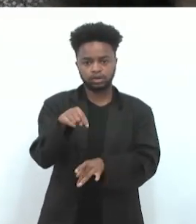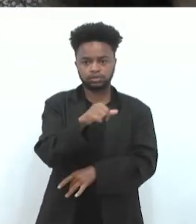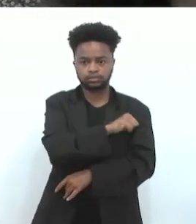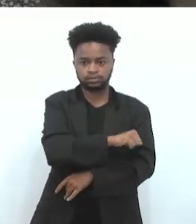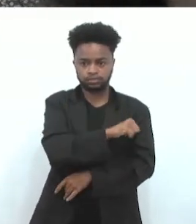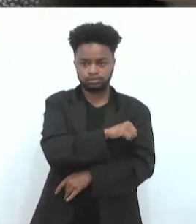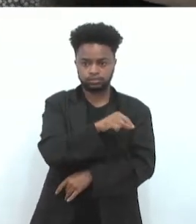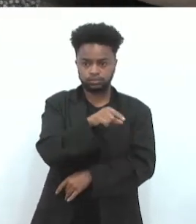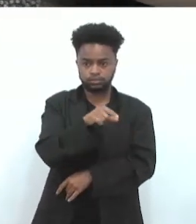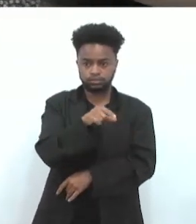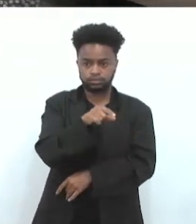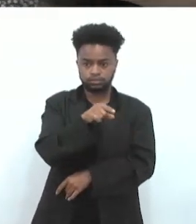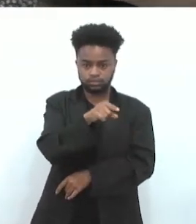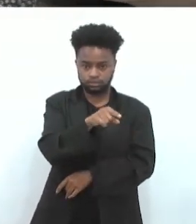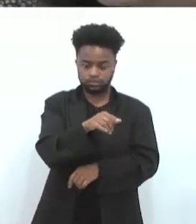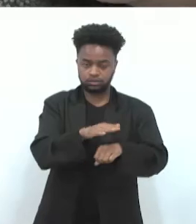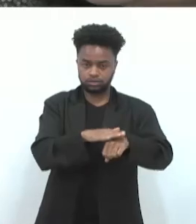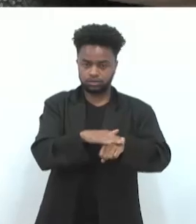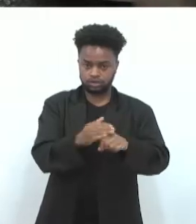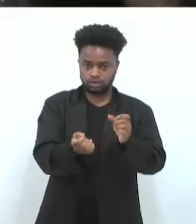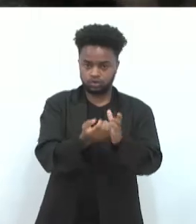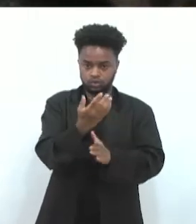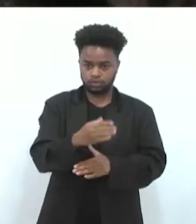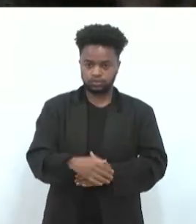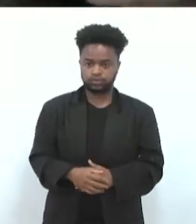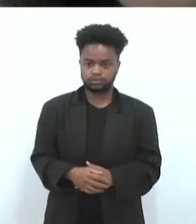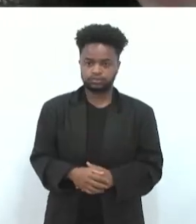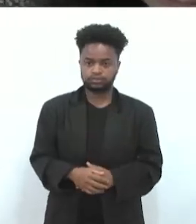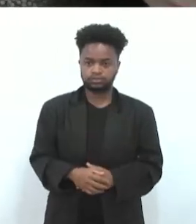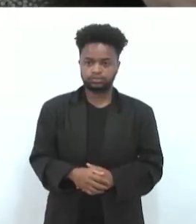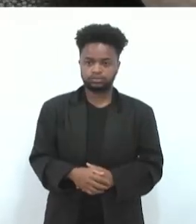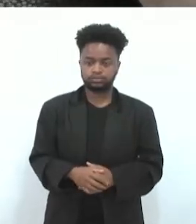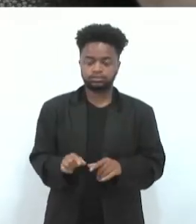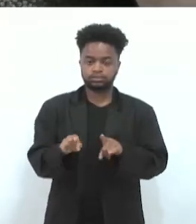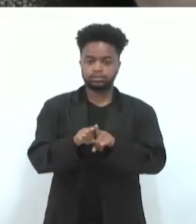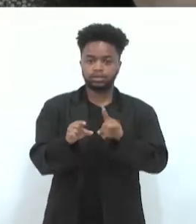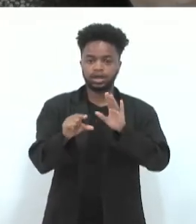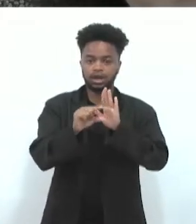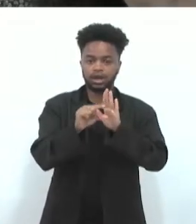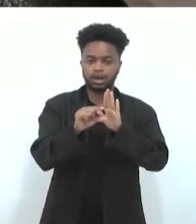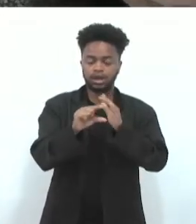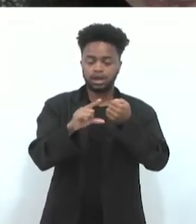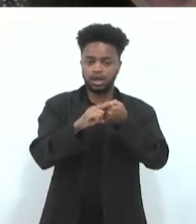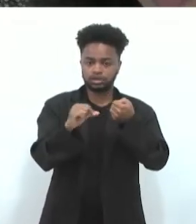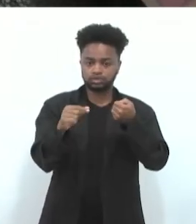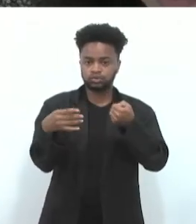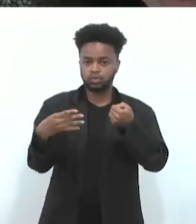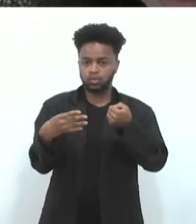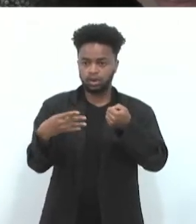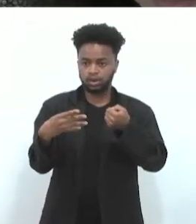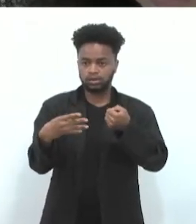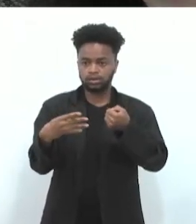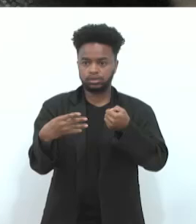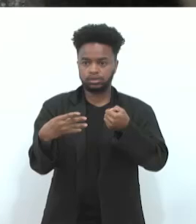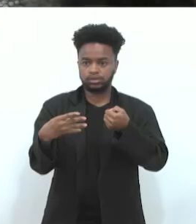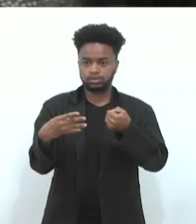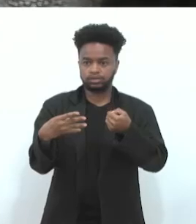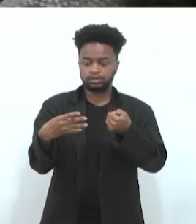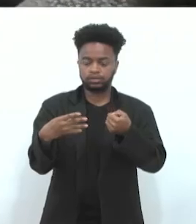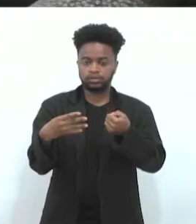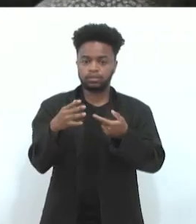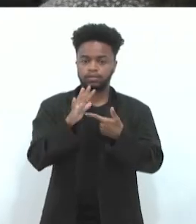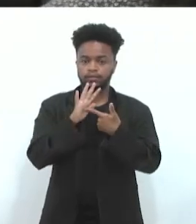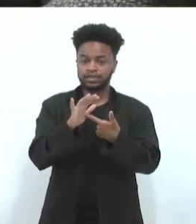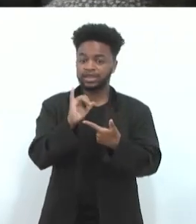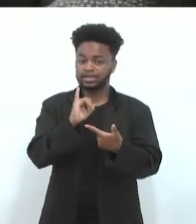de sua autoria. E, no artigo 4º, está escrito que, para requerer seu